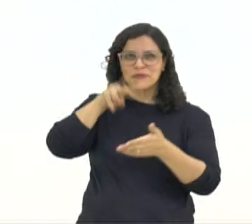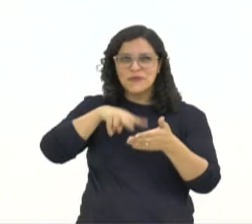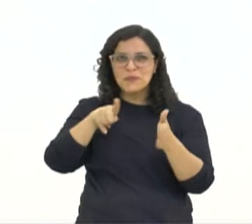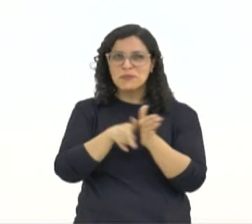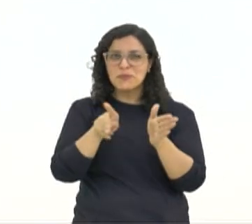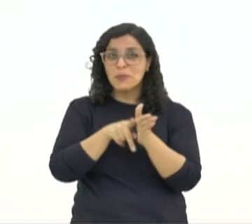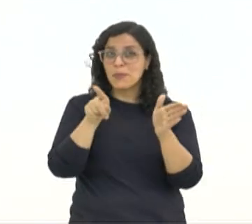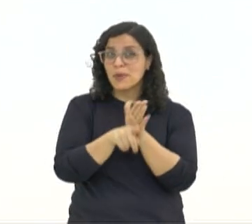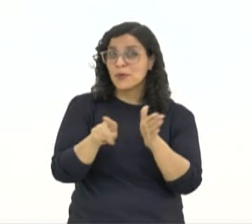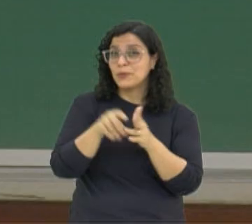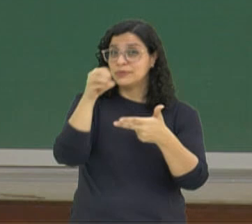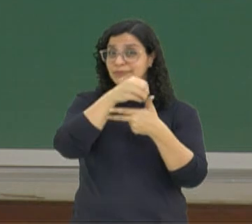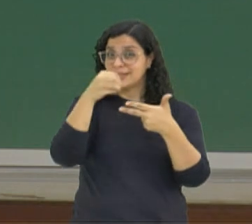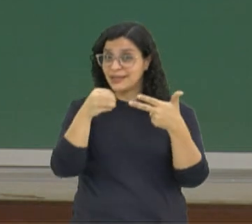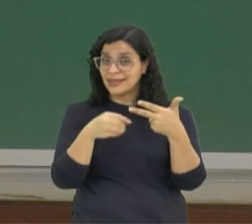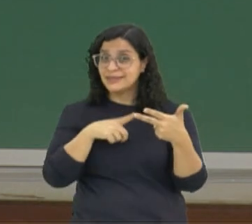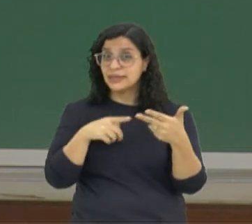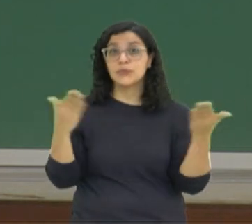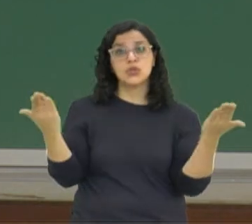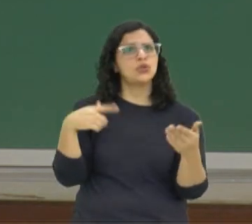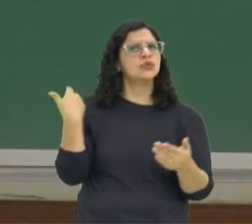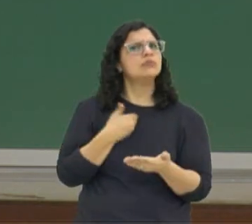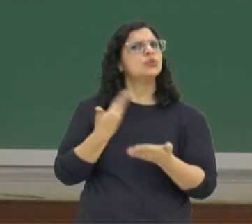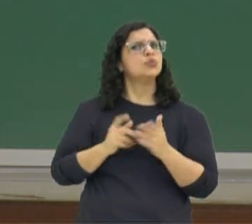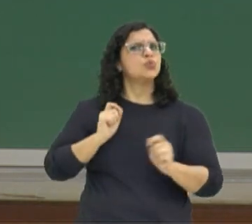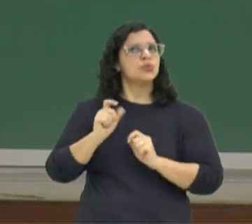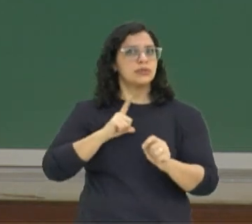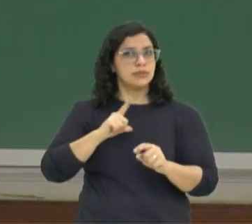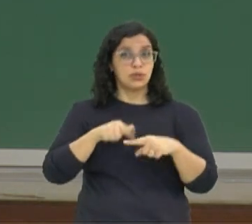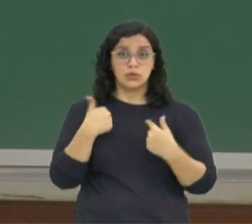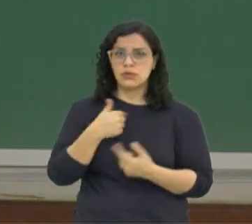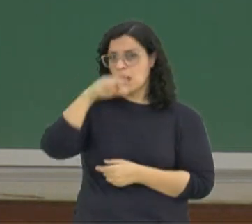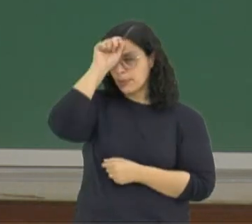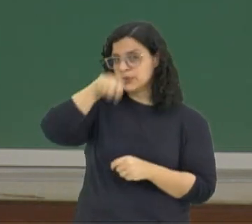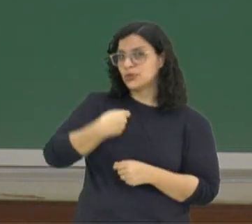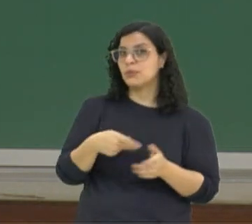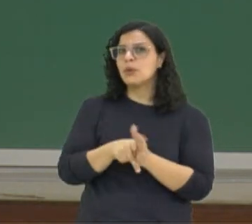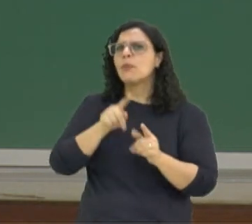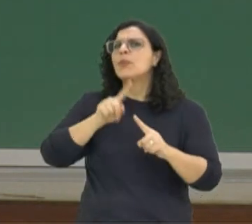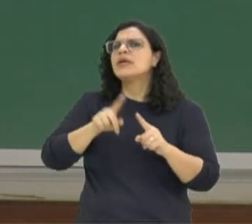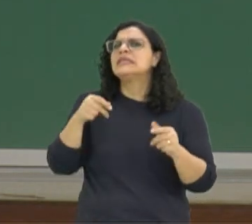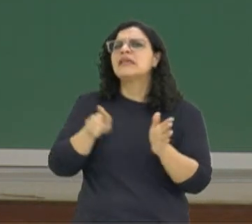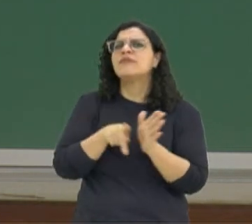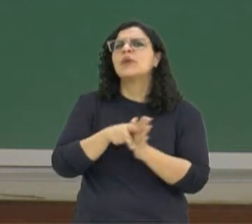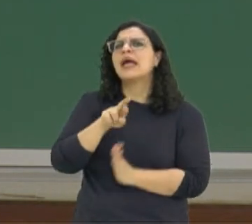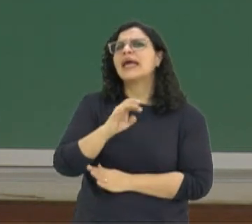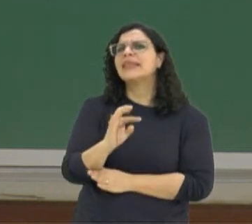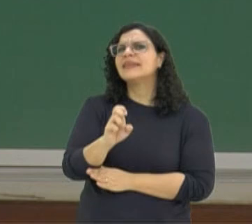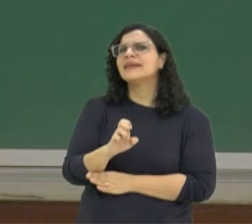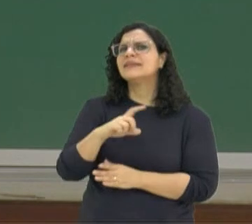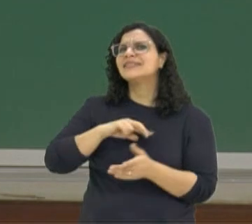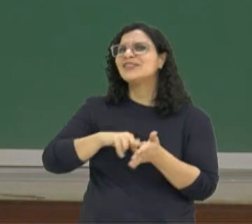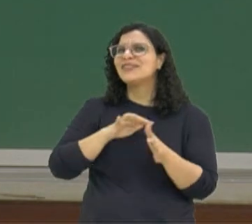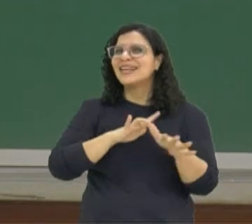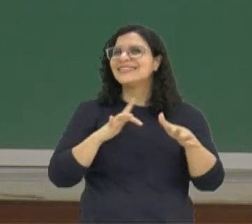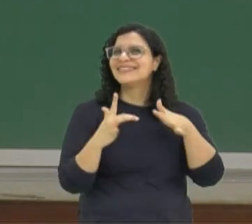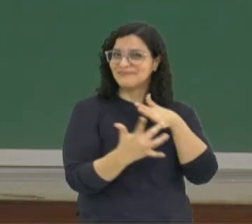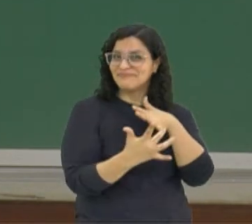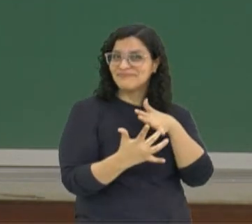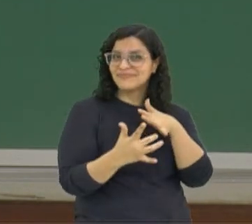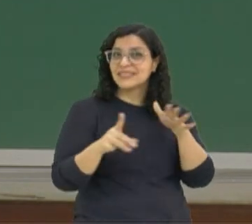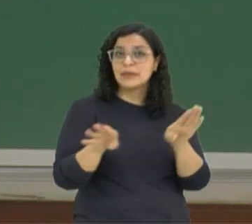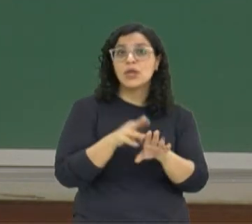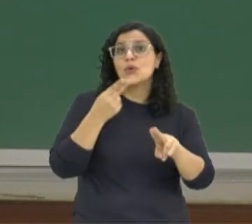estava na questão do Enem. E hoje que vamos saber? Hoje aprenderemos para que serve a rede. Então a gente vai refletir um pouquinho sobre